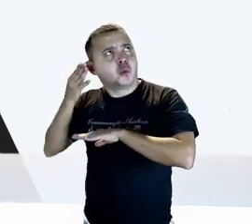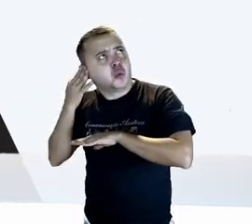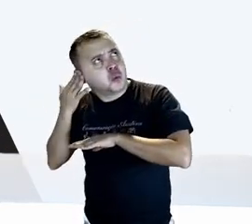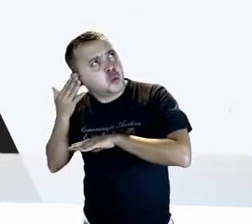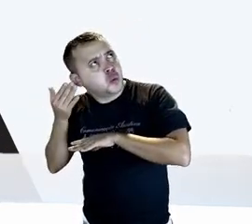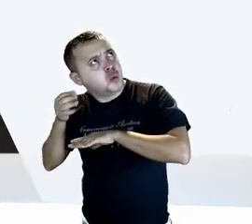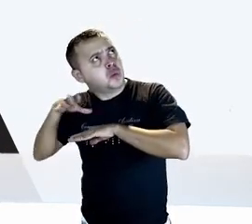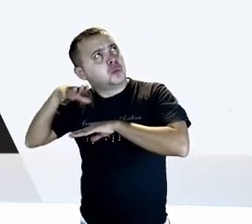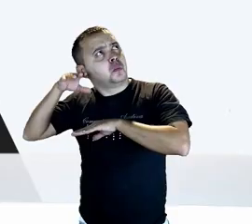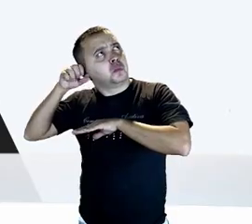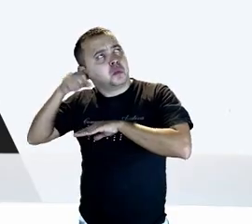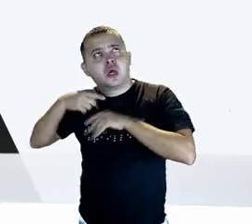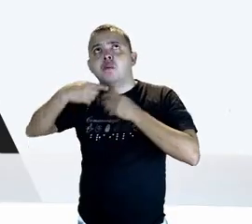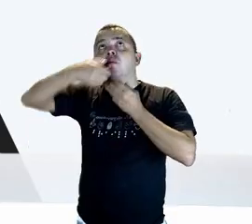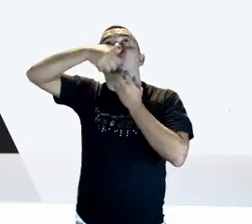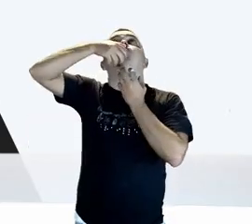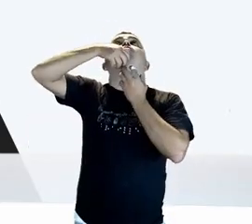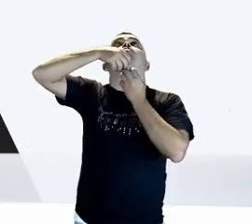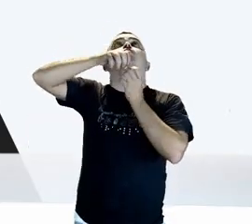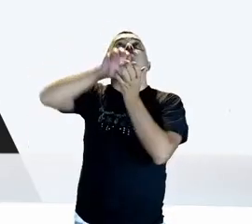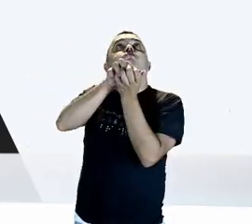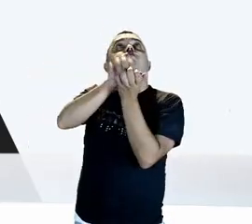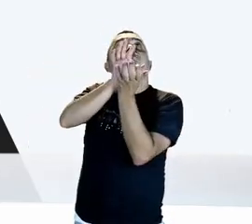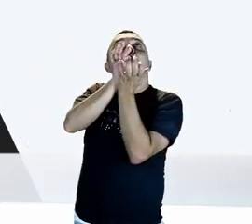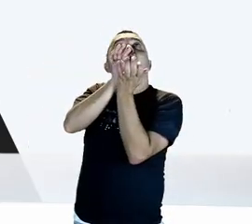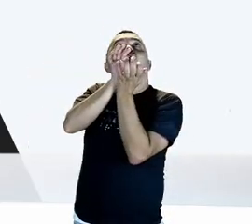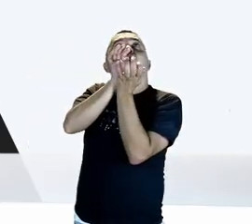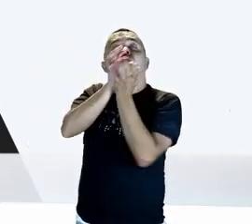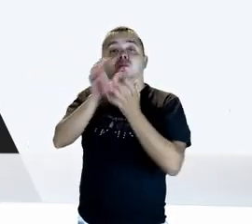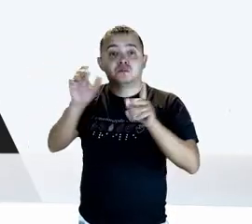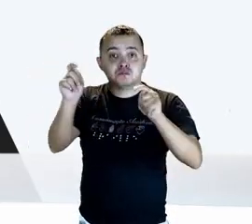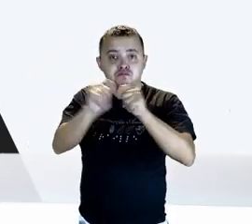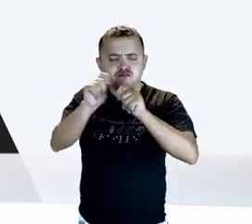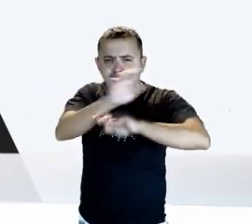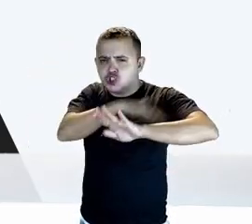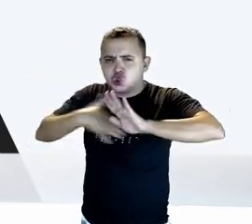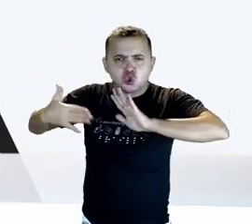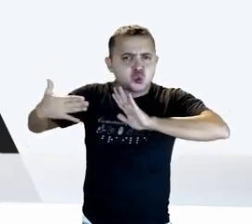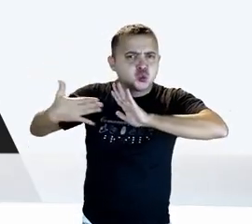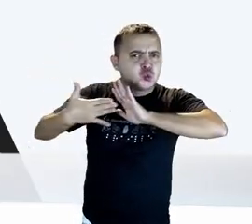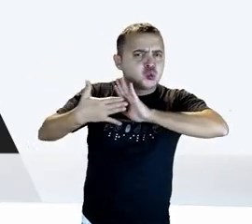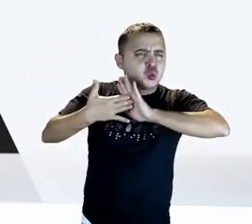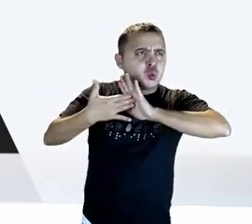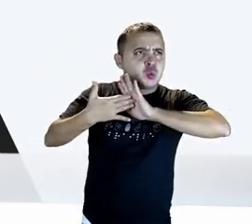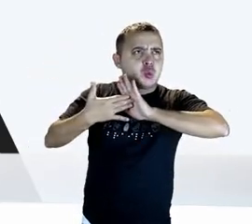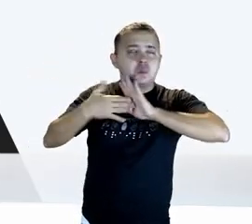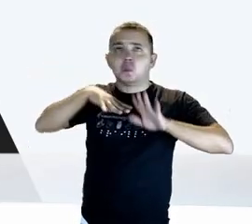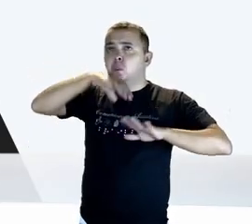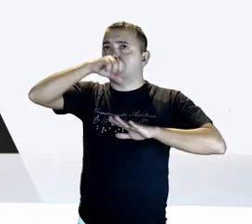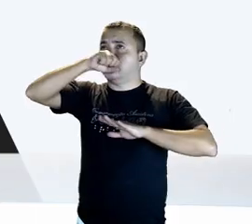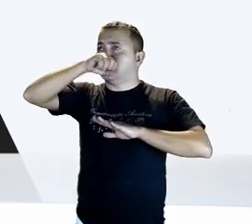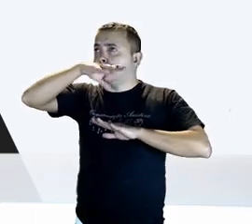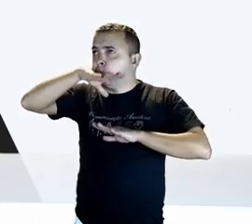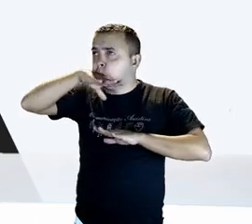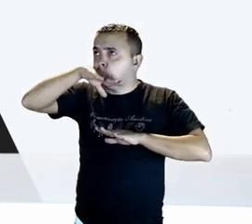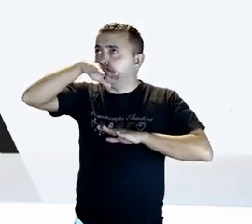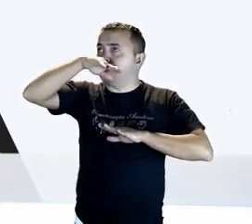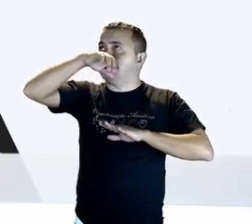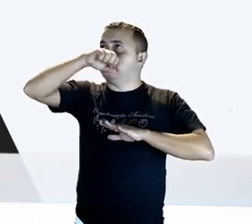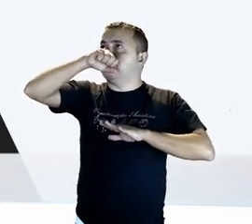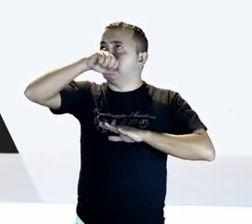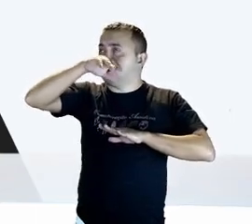cabeça dela estendida para trás, observou e verificou se as vias respiratórias dela